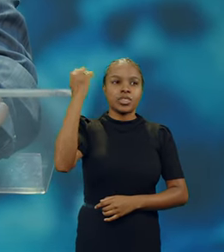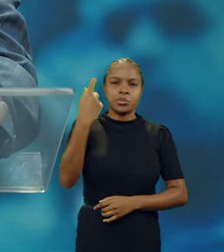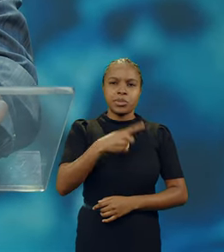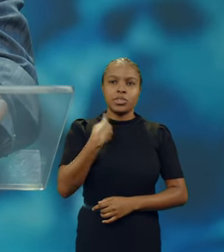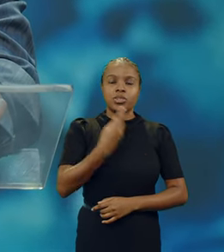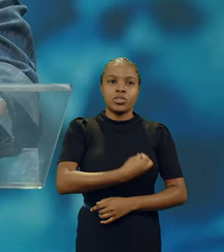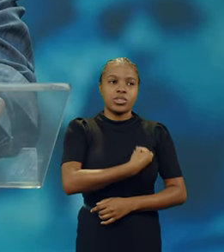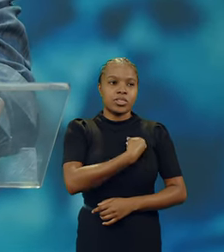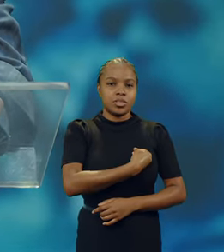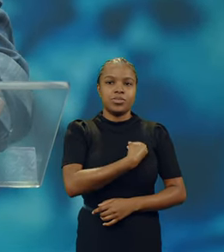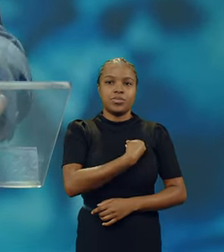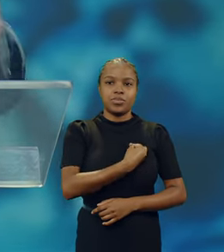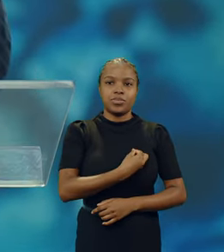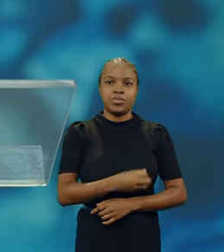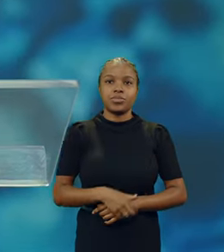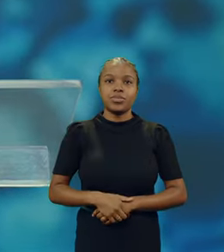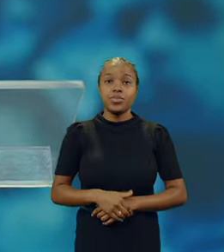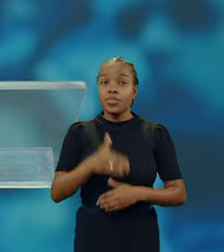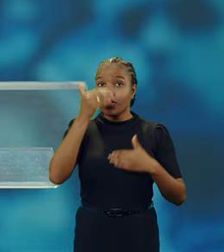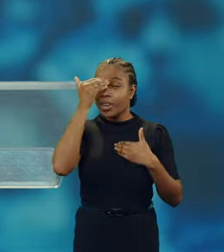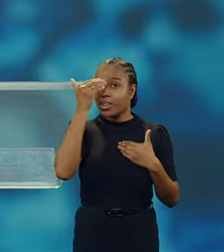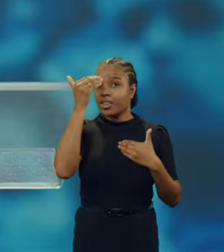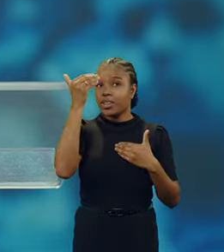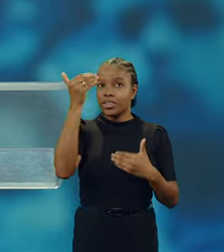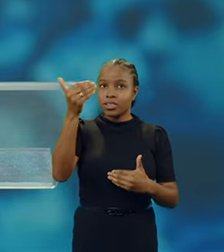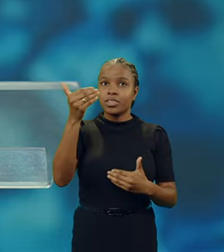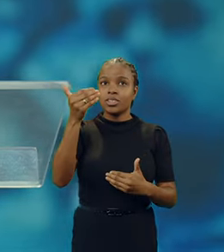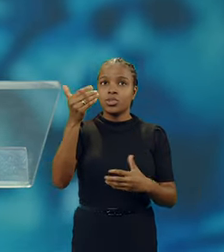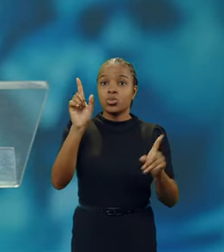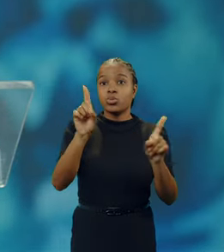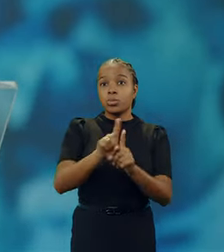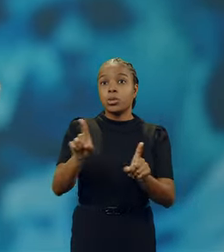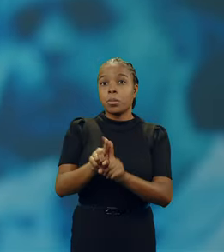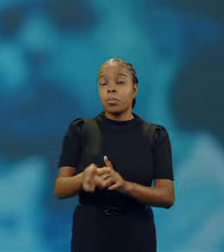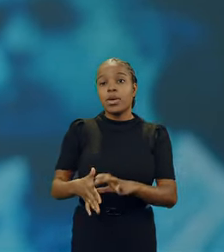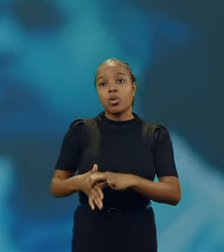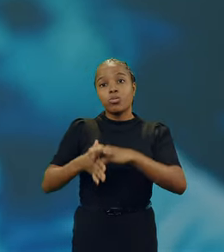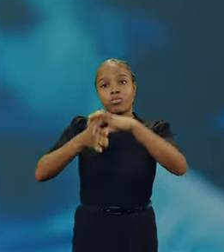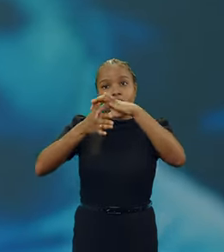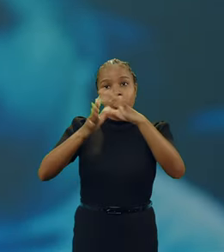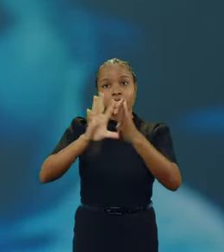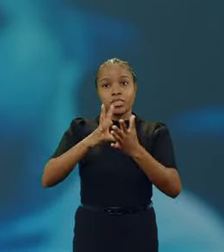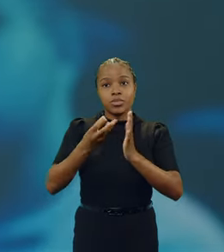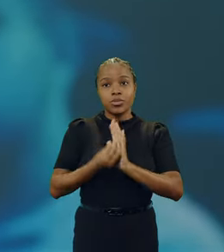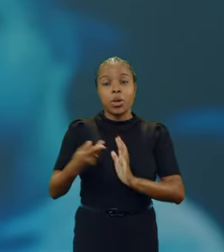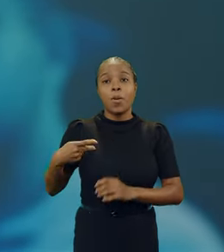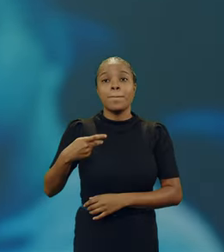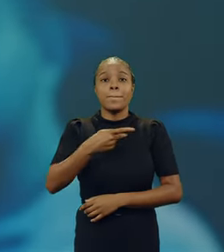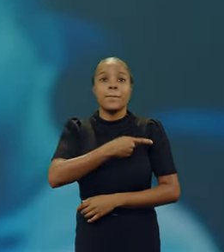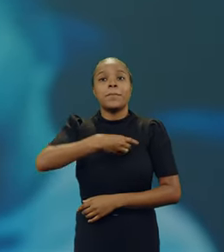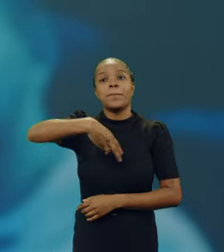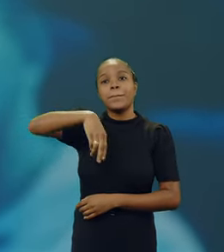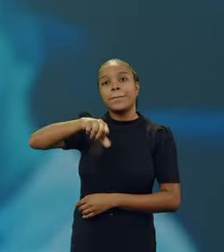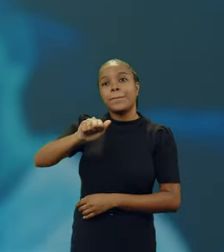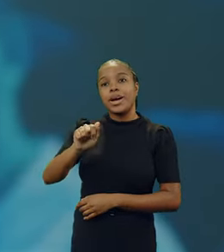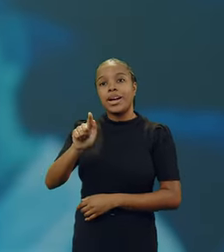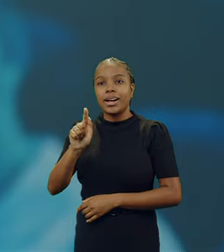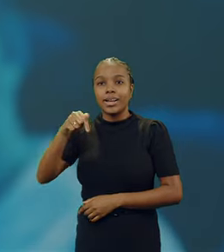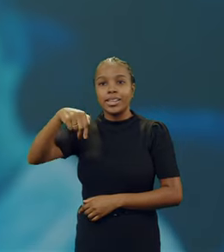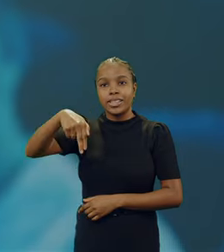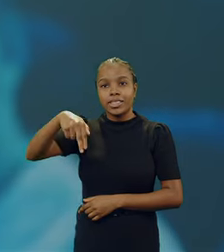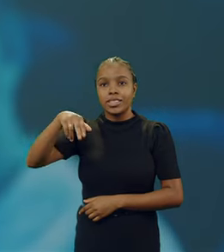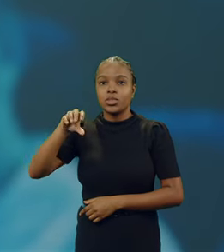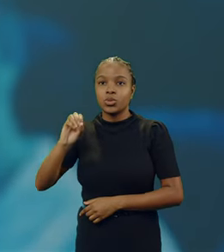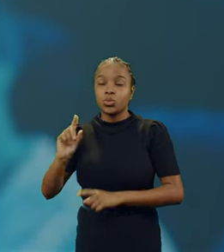nossas vidas. Agradeço a diretoria, pastor Magno, diretor, pastor Roberto